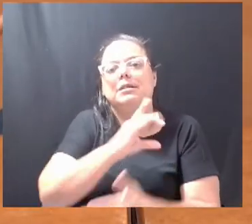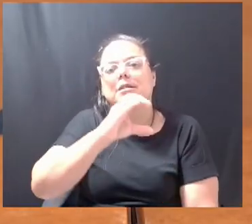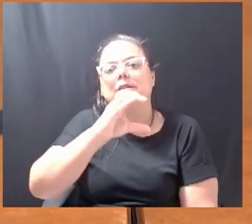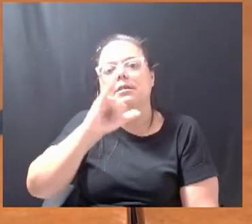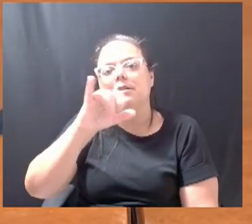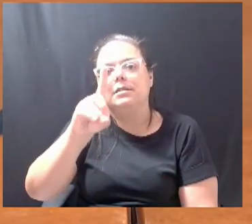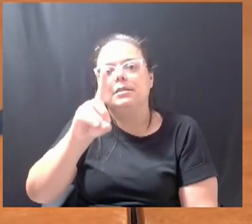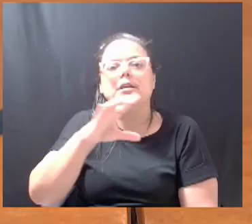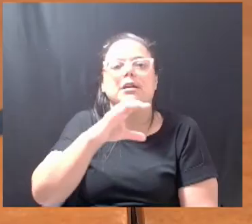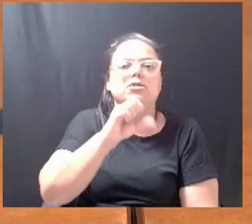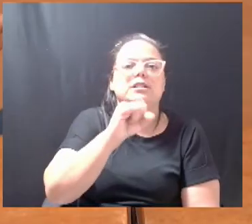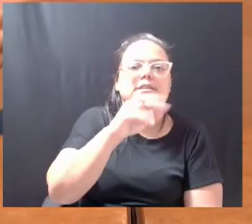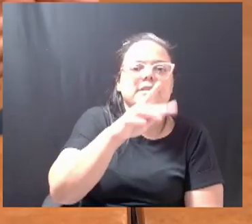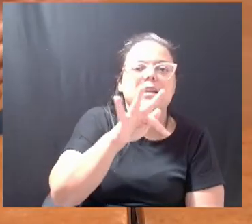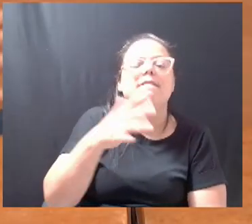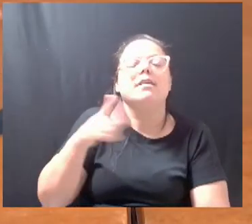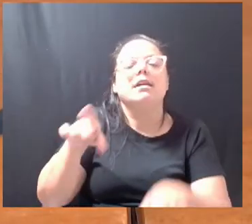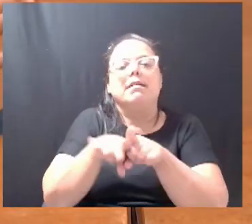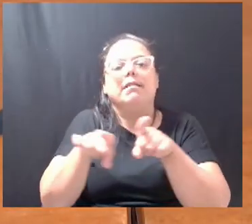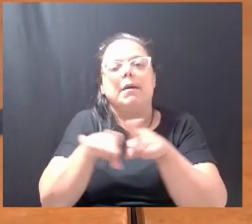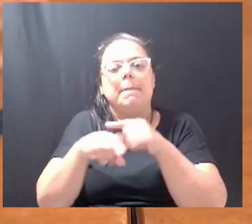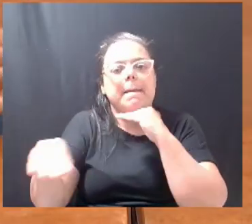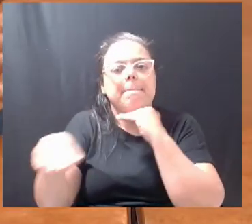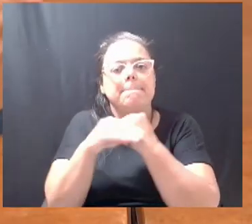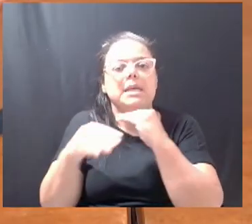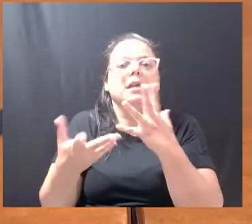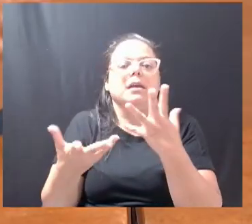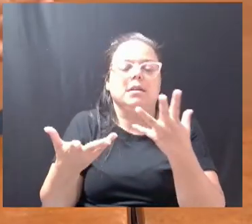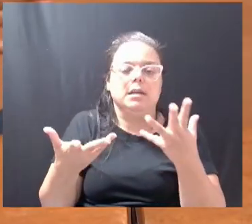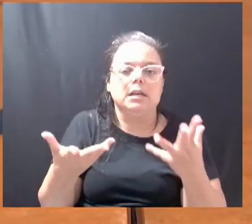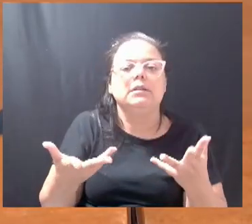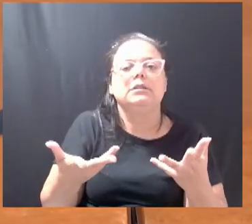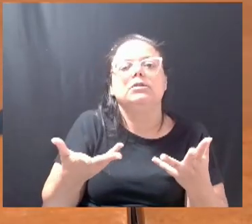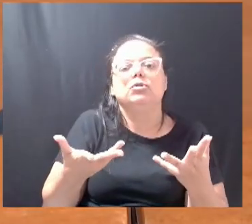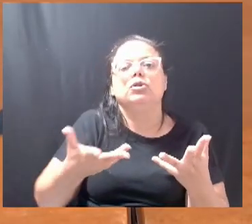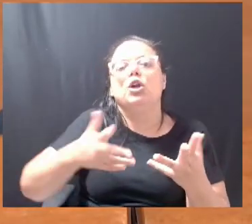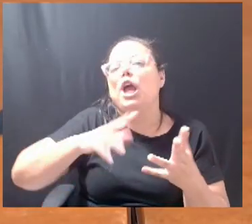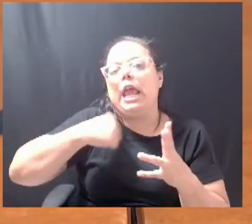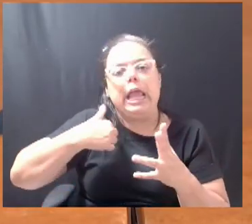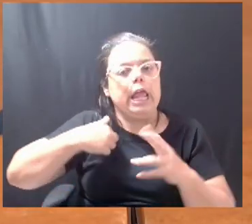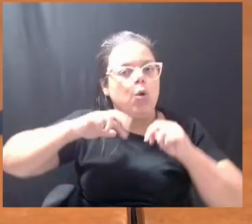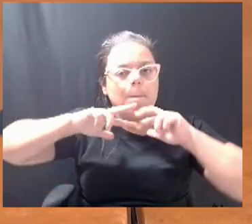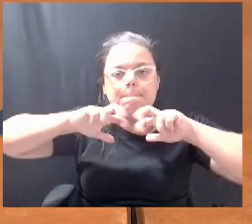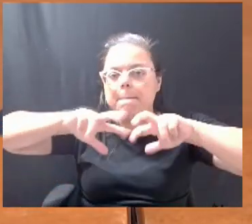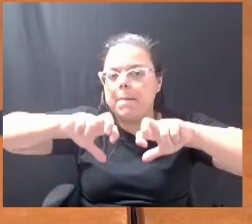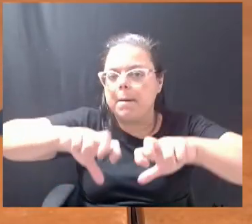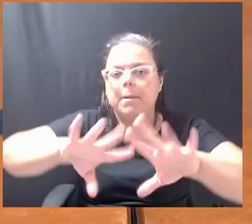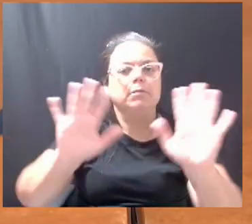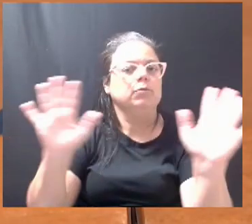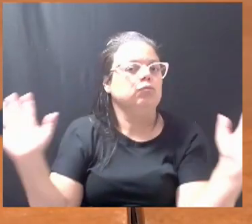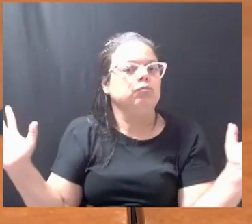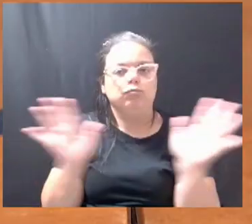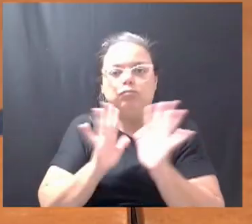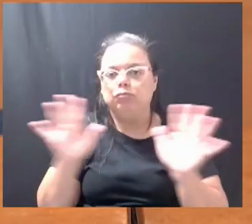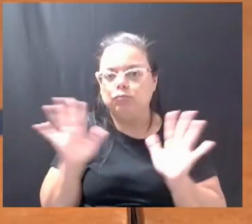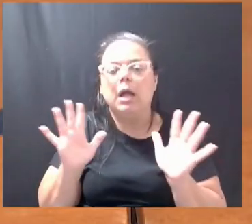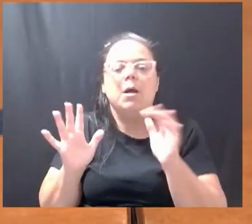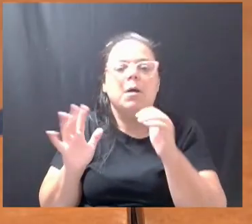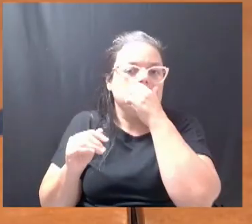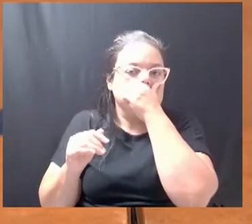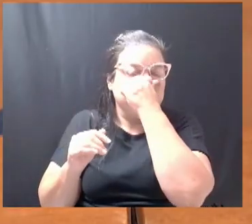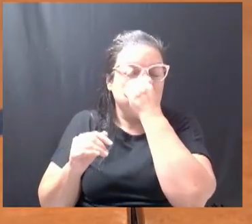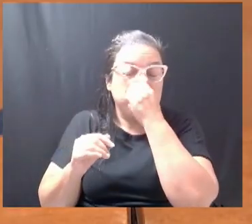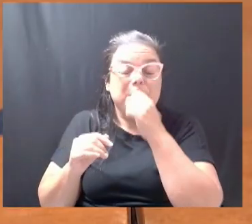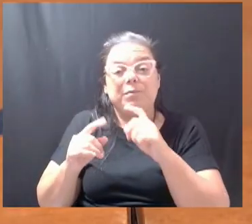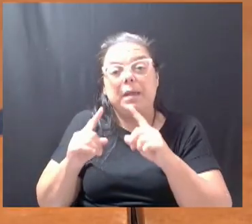impacto biopsicossocial. Repito, não vou me enveredar aqui agora nesse assunto. Porém, não é